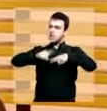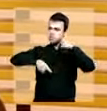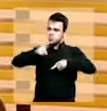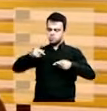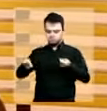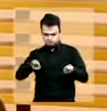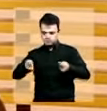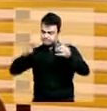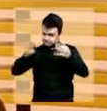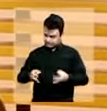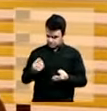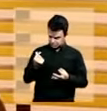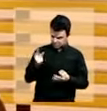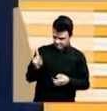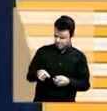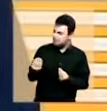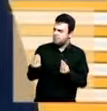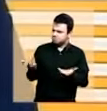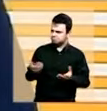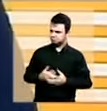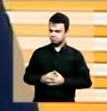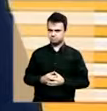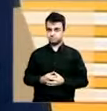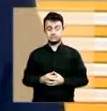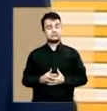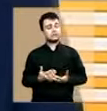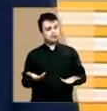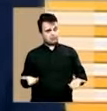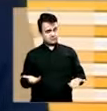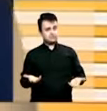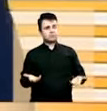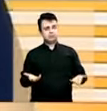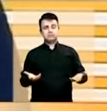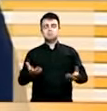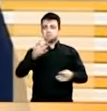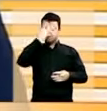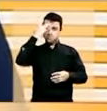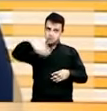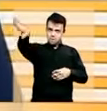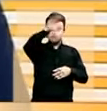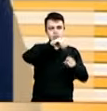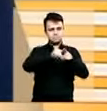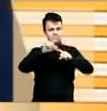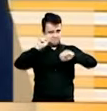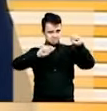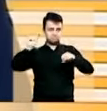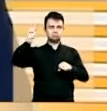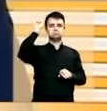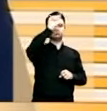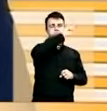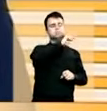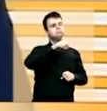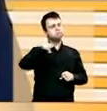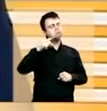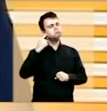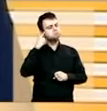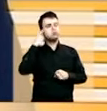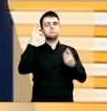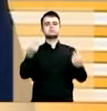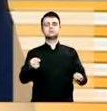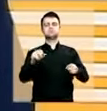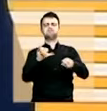dos recursos financeiros? As empresas e as pessoas, elas acabam aderindo a